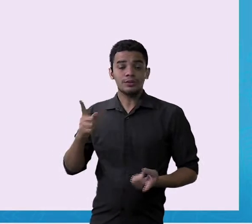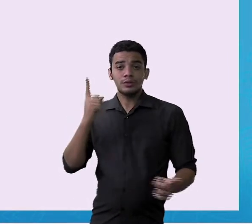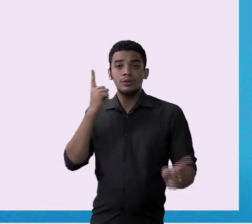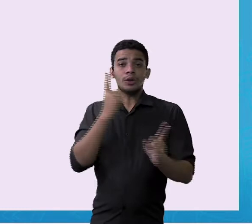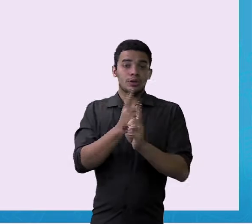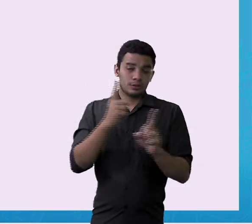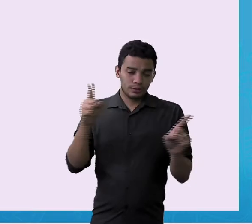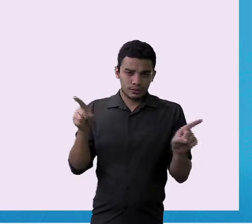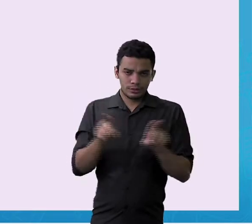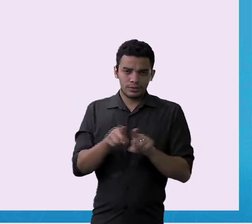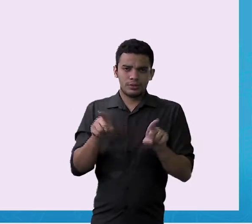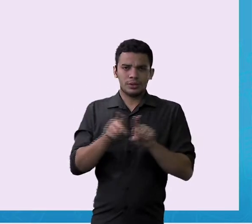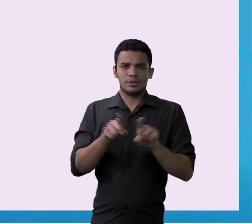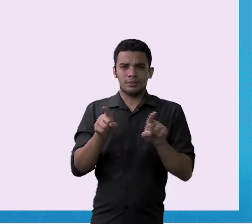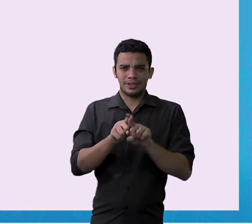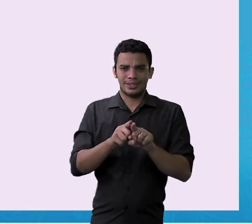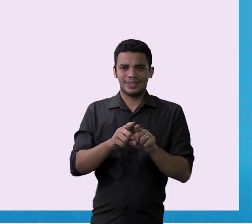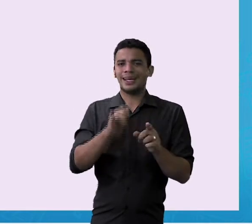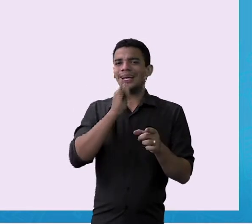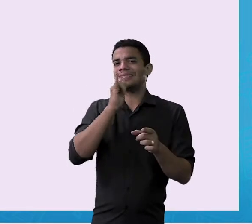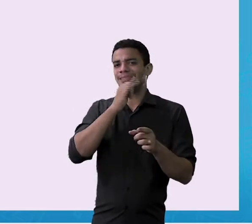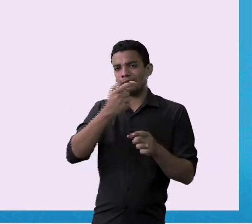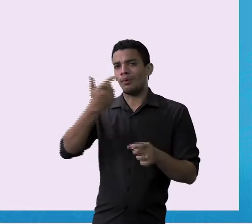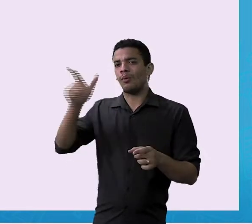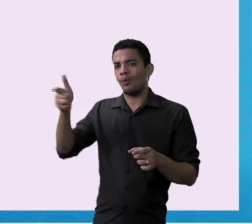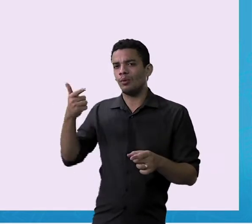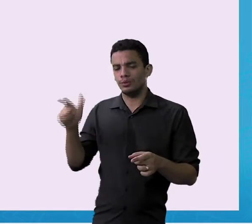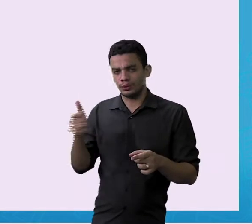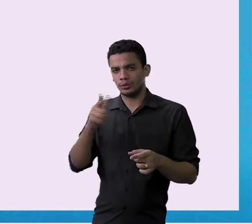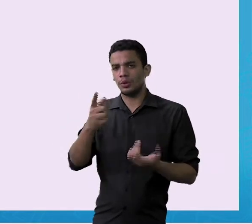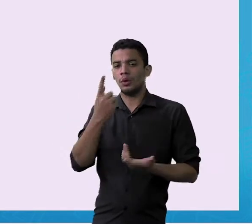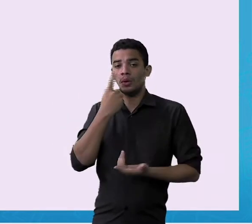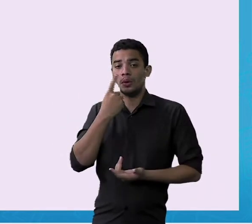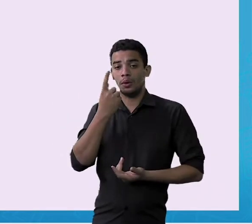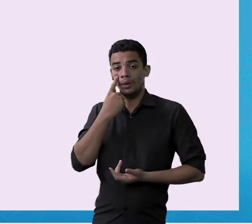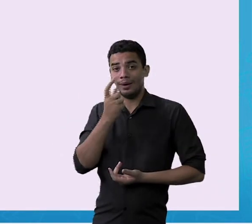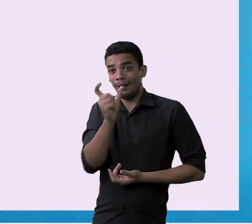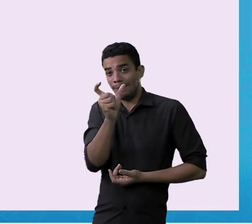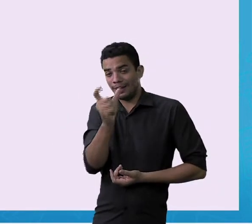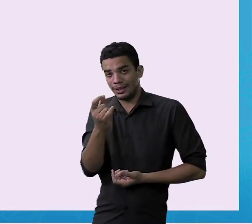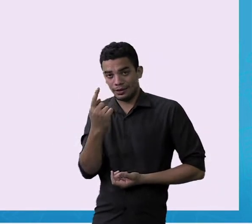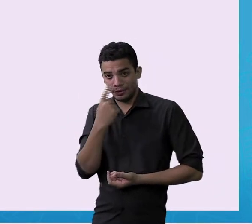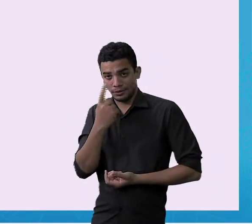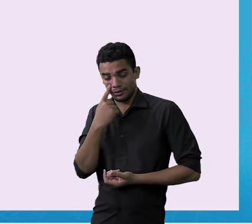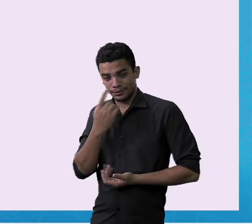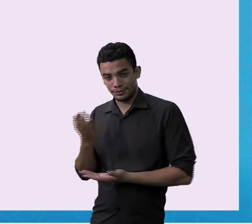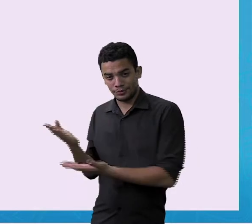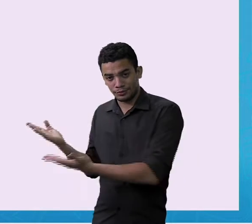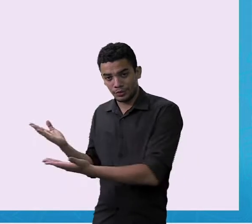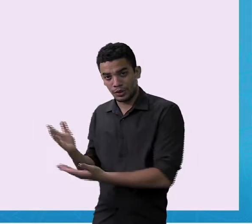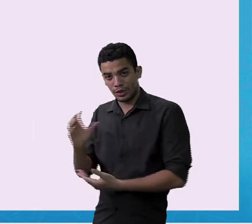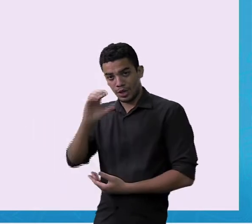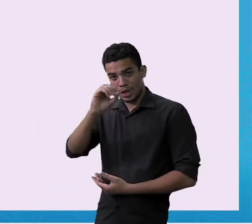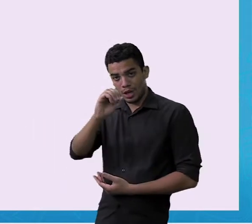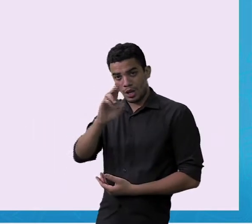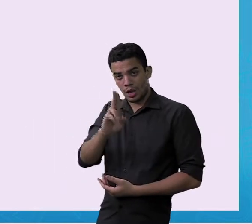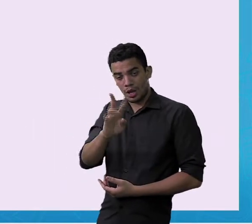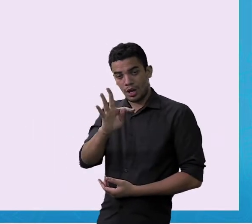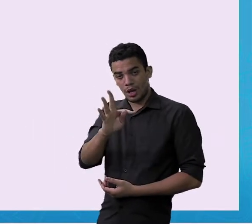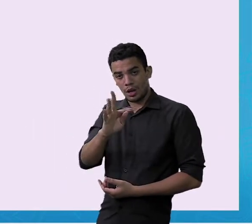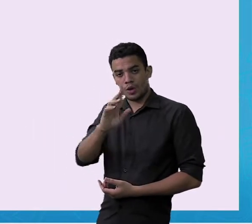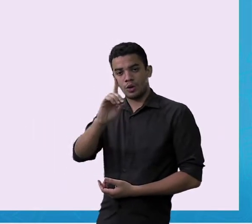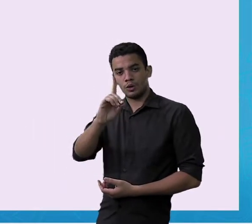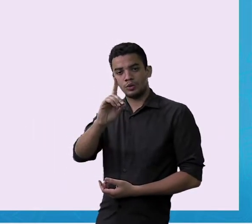gente encontrar esse anúncio publicitário. Ó a palavra difícil aqui, ó. Outdoors. O